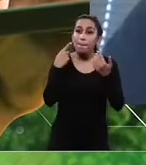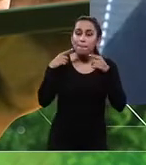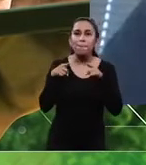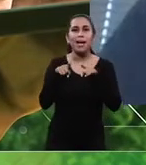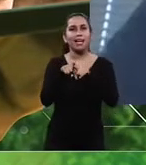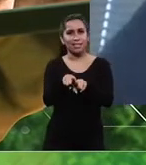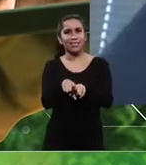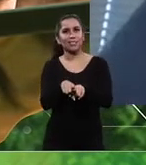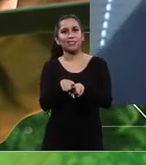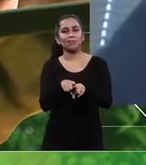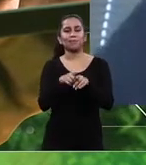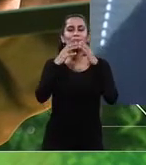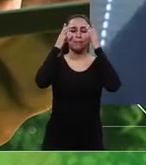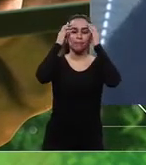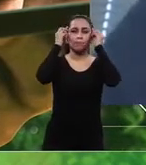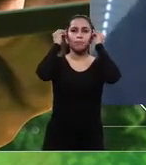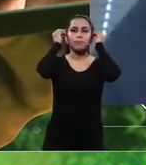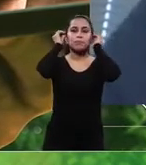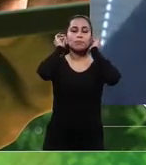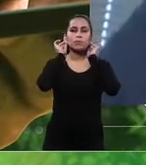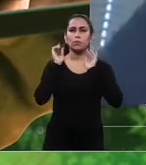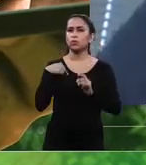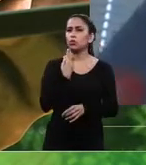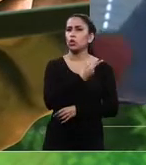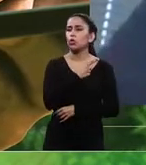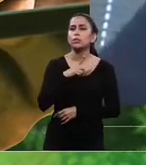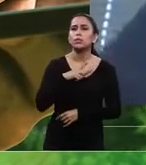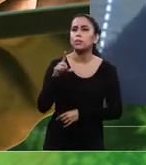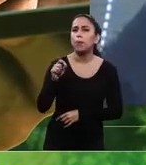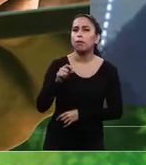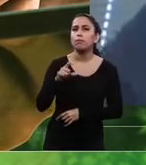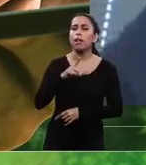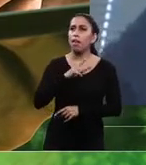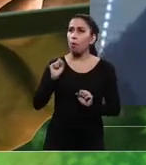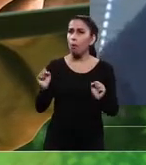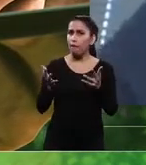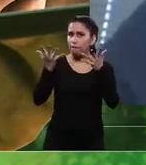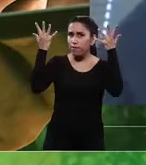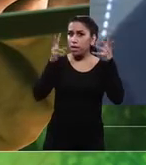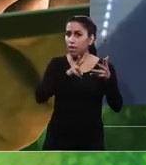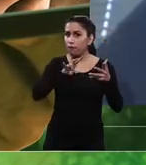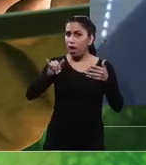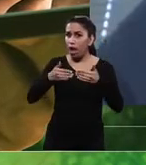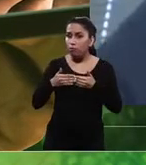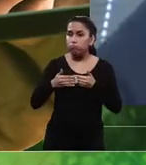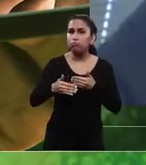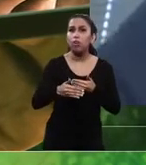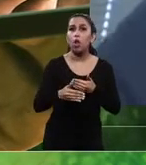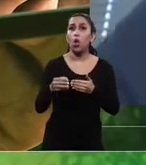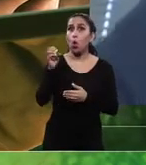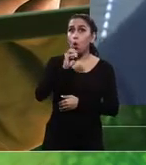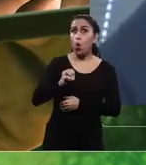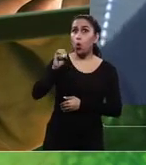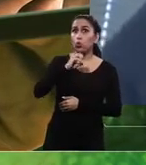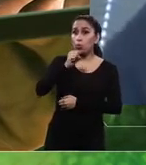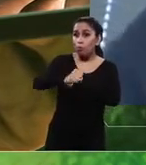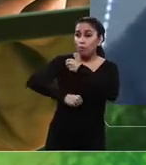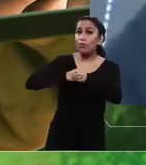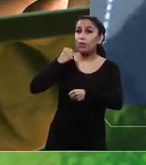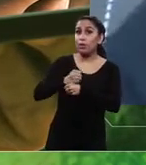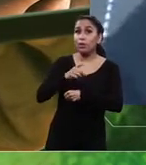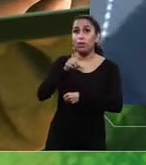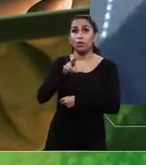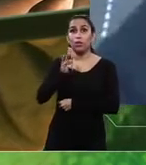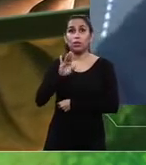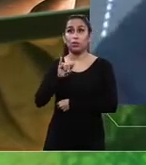de negócios. Nós temos, por exemplo, um evento que acontecerá em outubro do ano que vem em Dubai, que